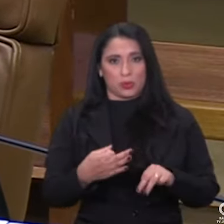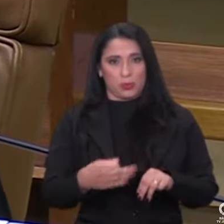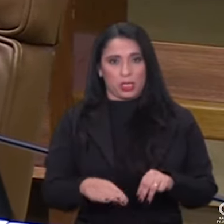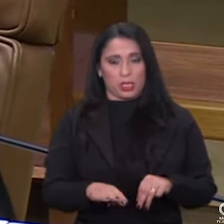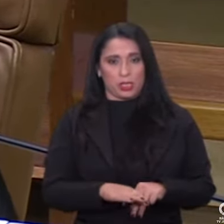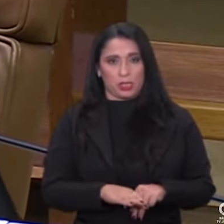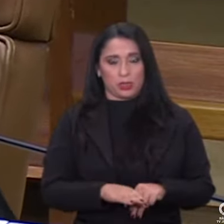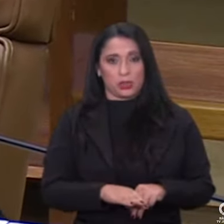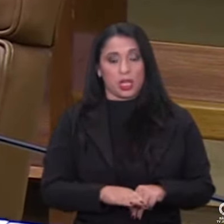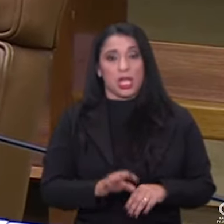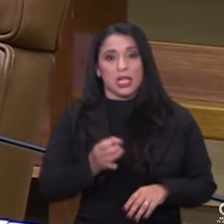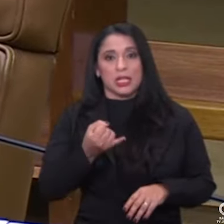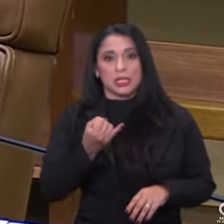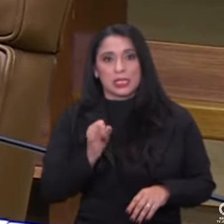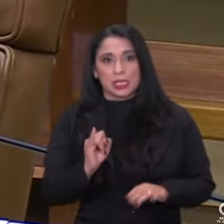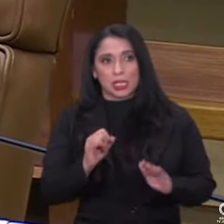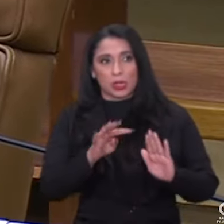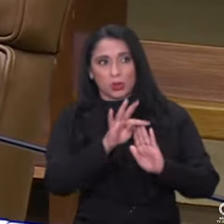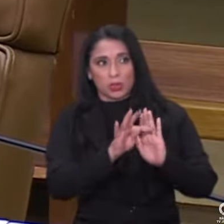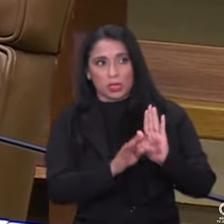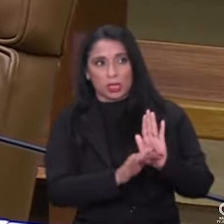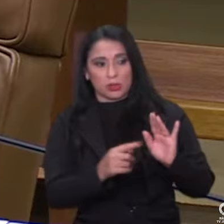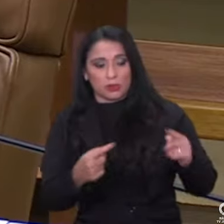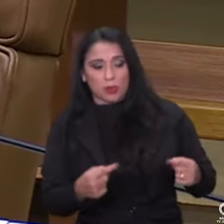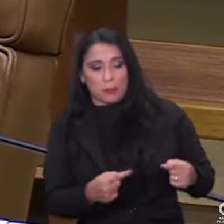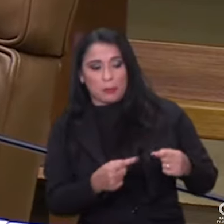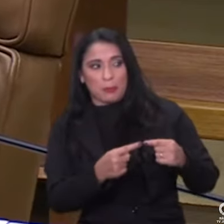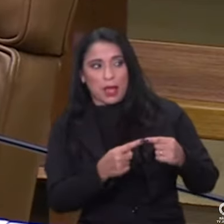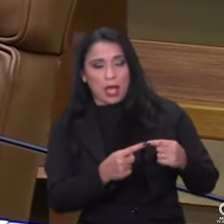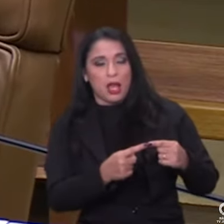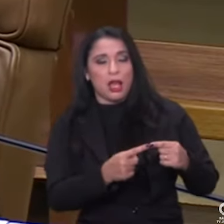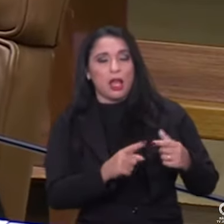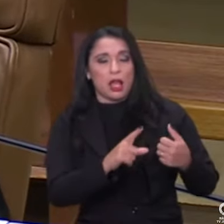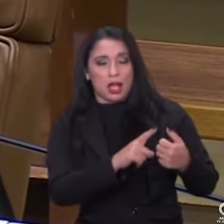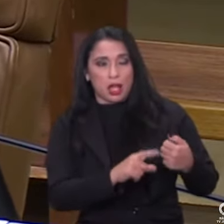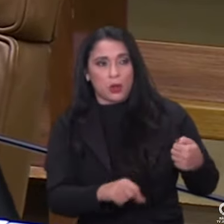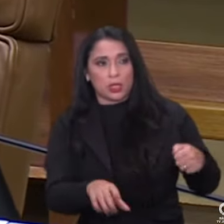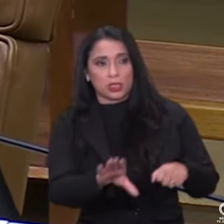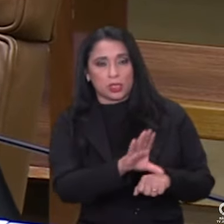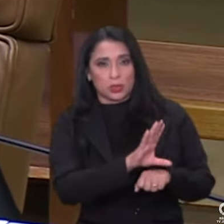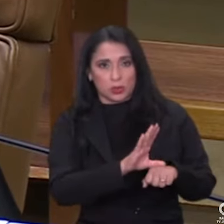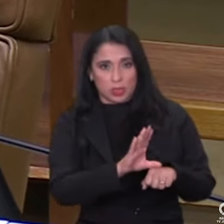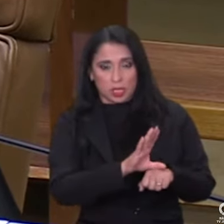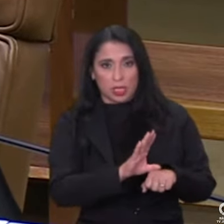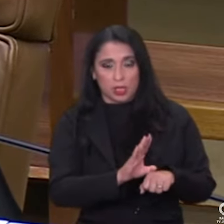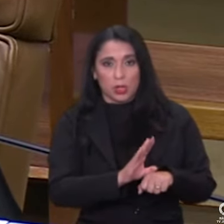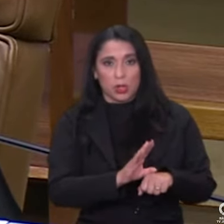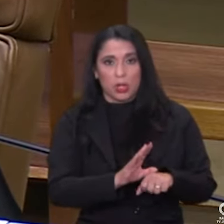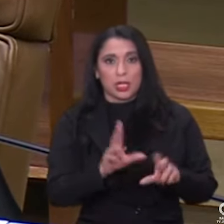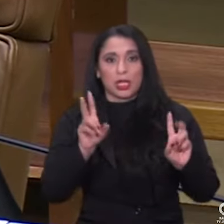interpretação conforme ao dispositivo em relação a cannabis,